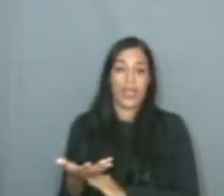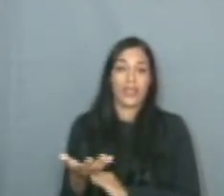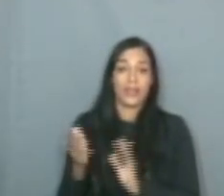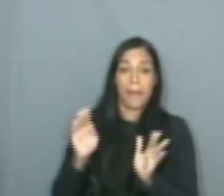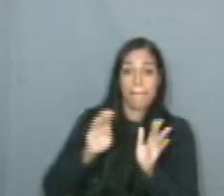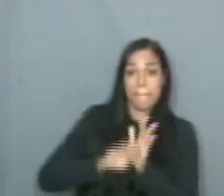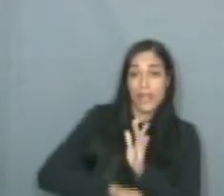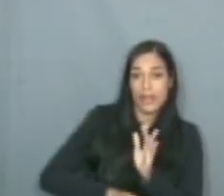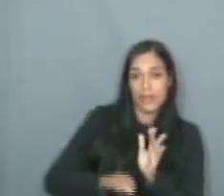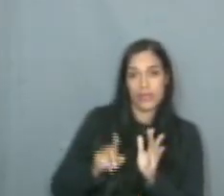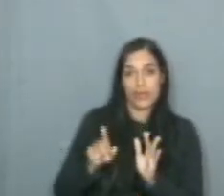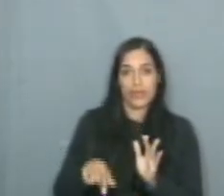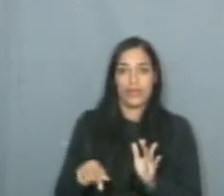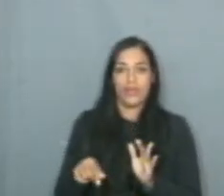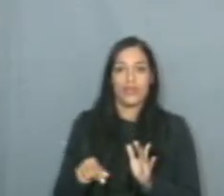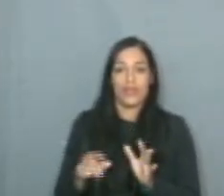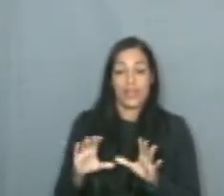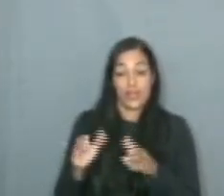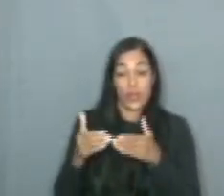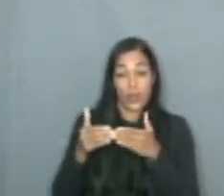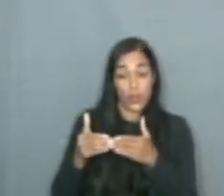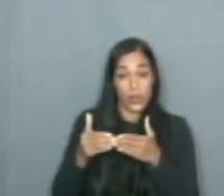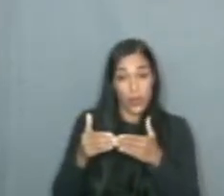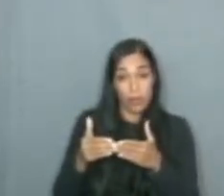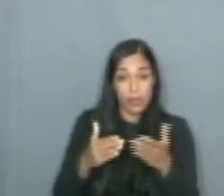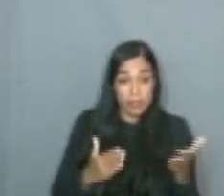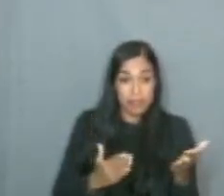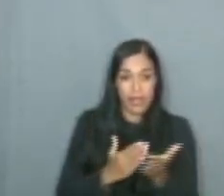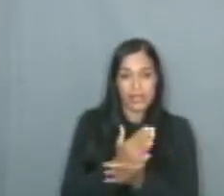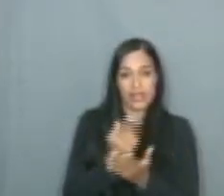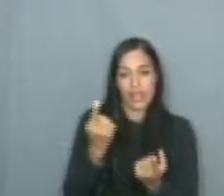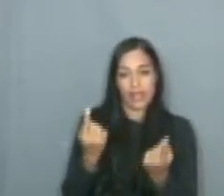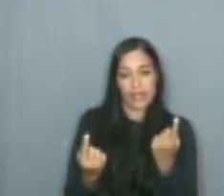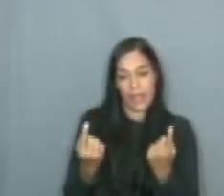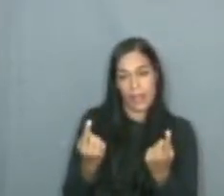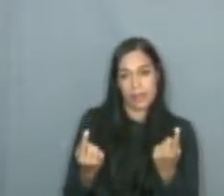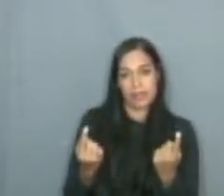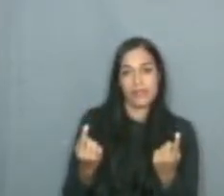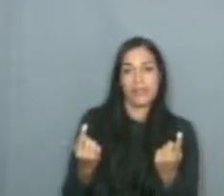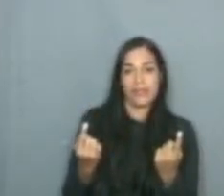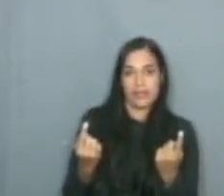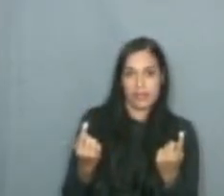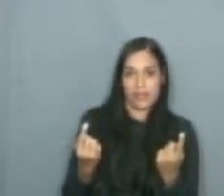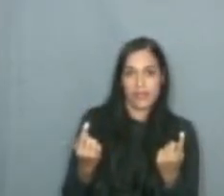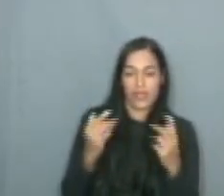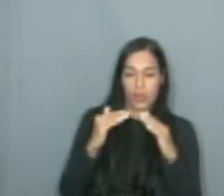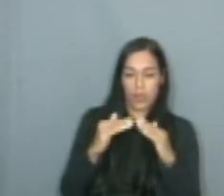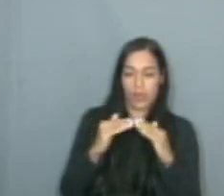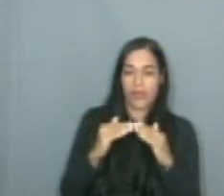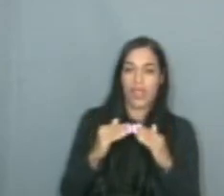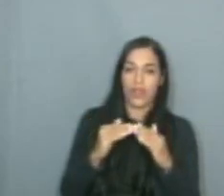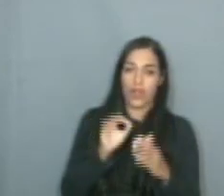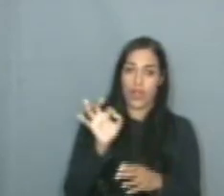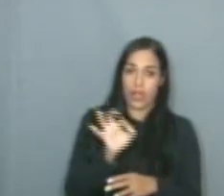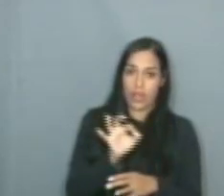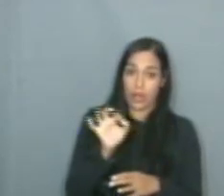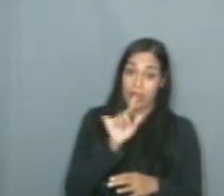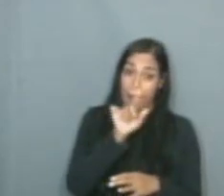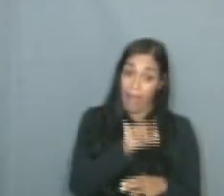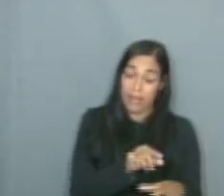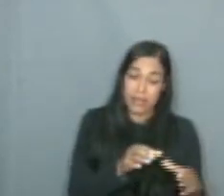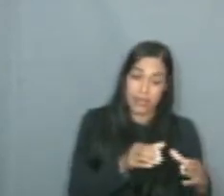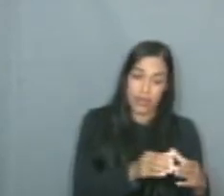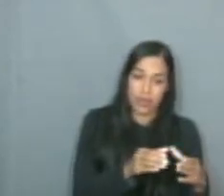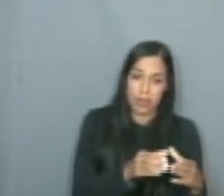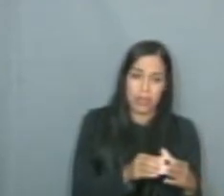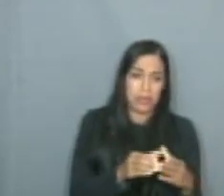menos provável desse grupo passar na ampla concorrência, aí sim a gente coloca cota para esse grupo. Então, número por número, não faz sentido